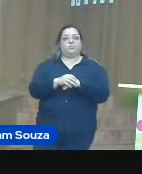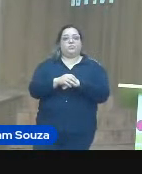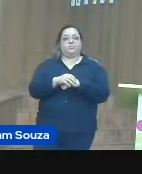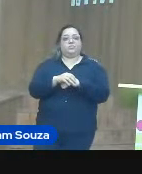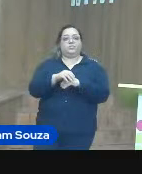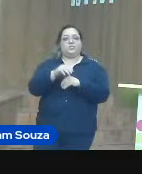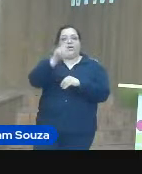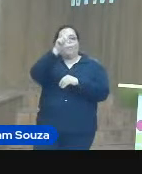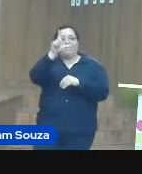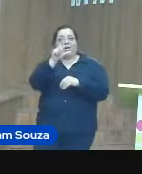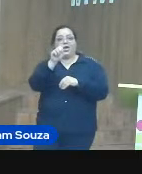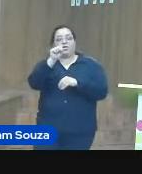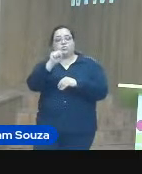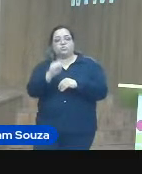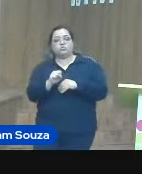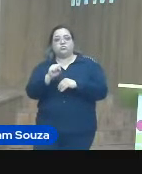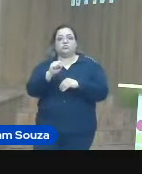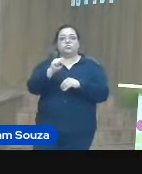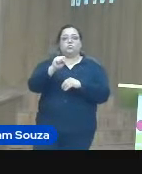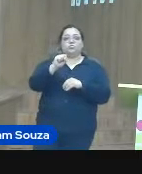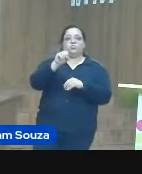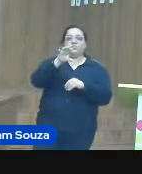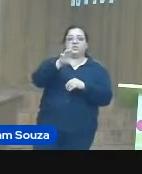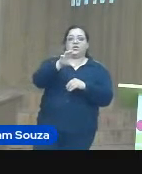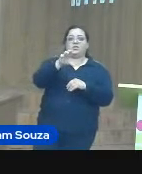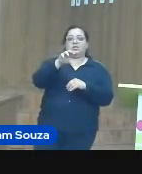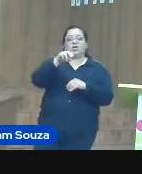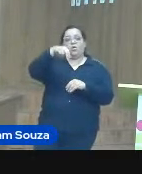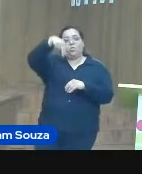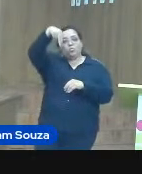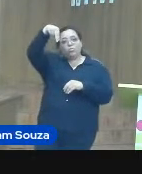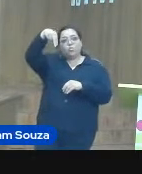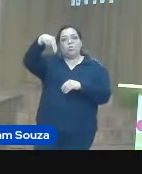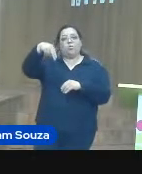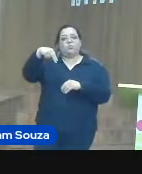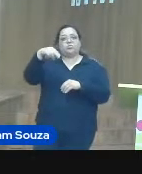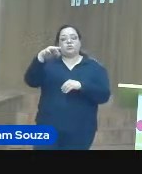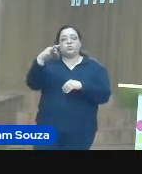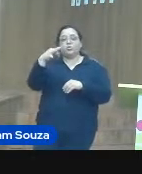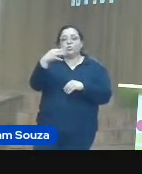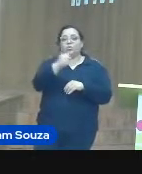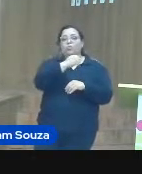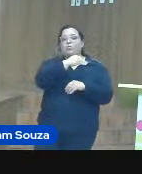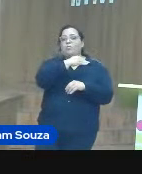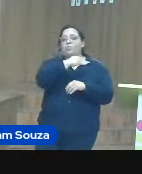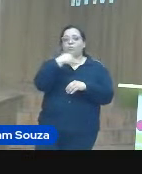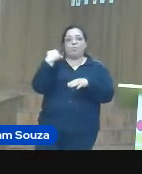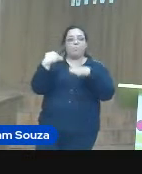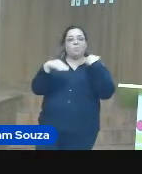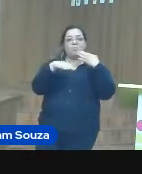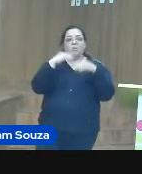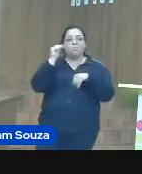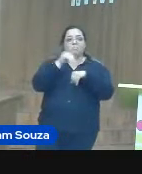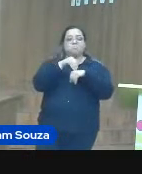Central, na América do Norte, foram mortos, foram oprimidos